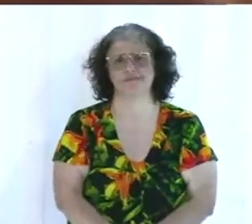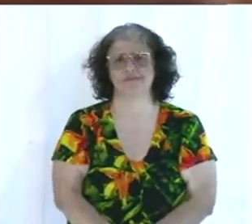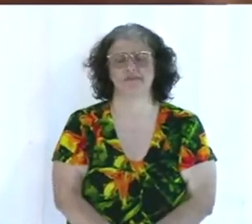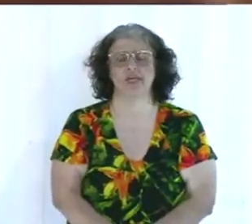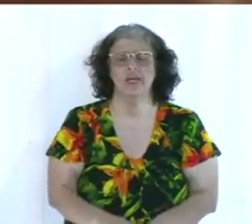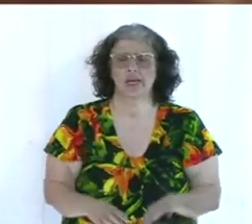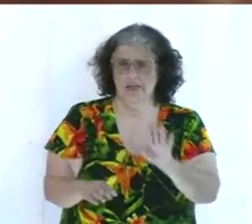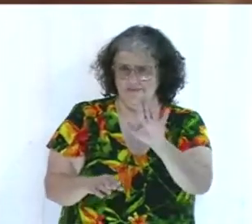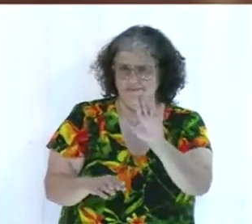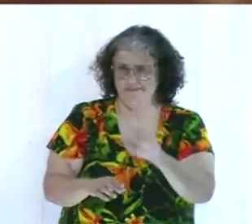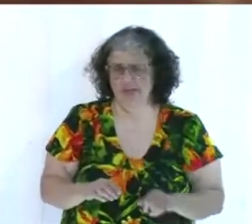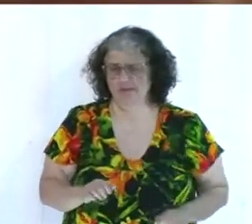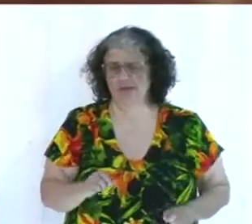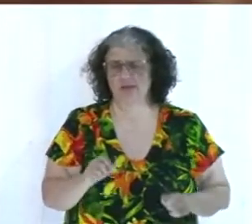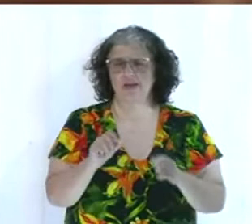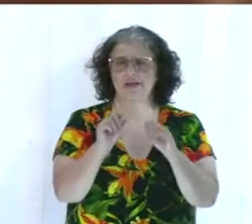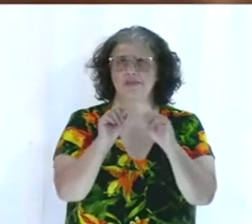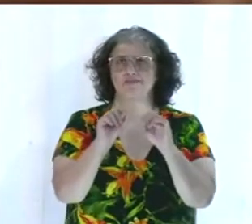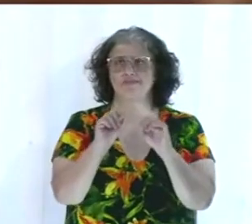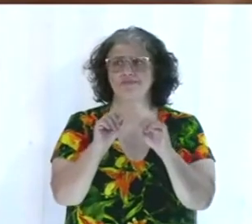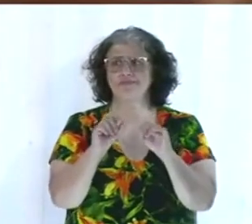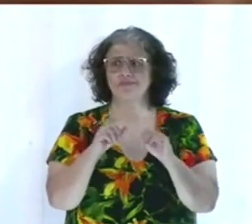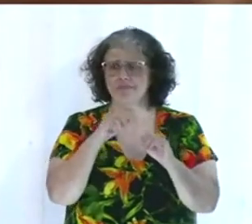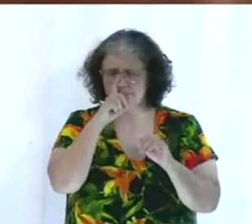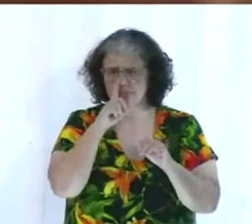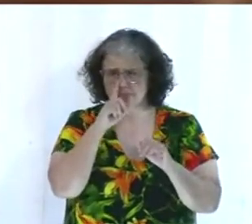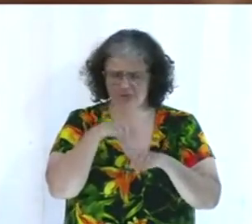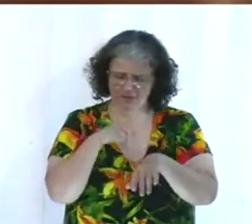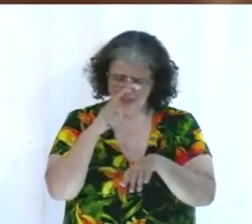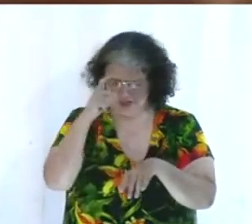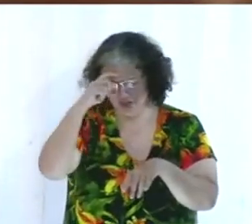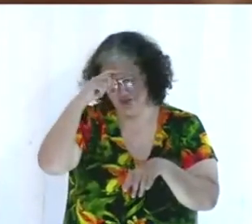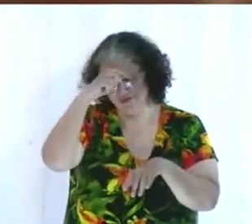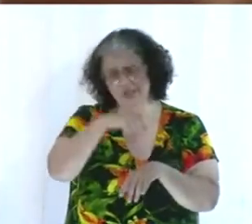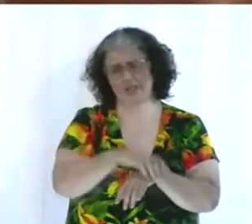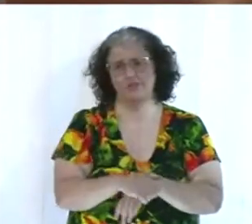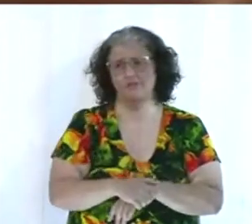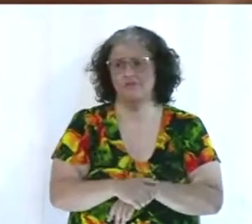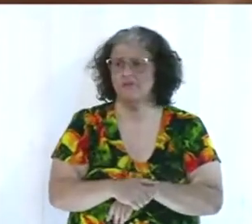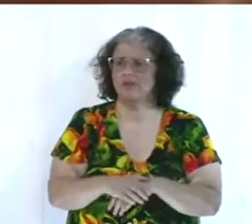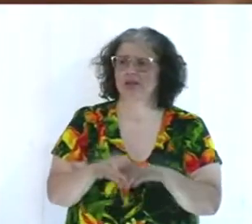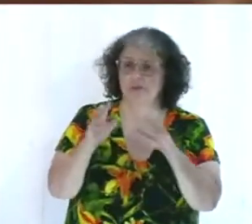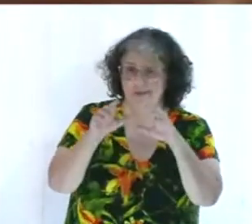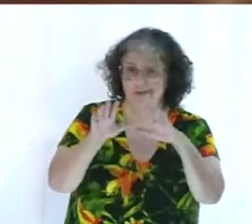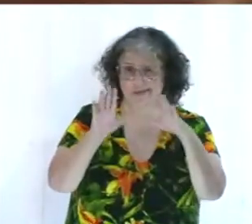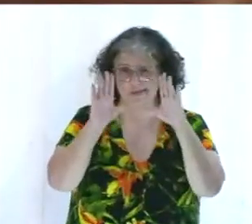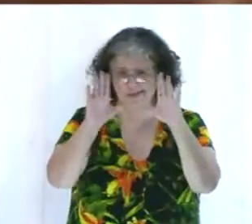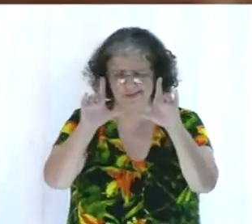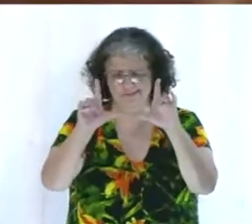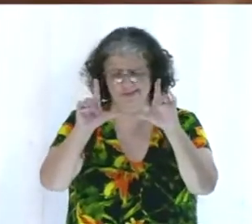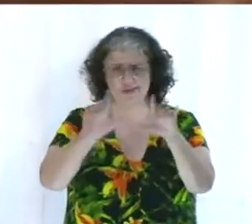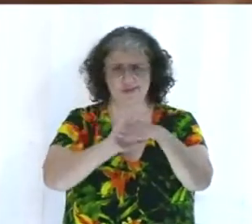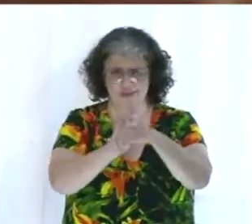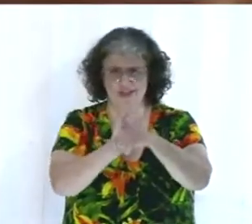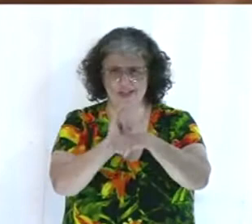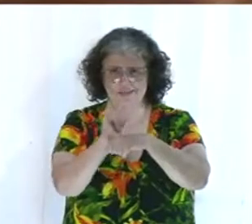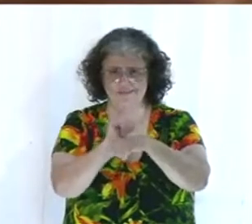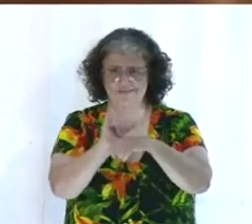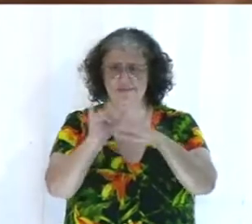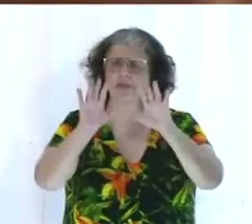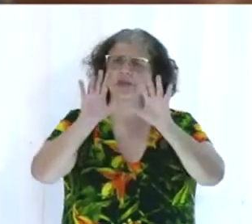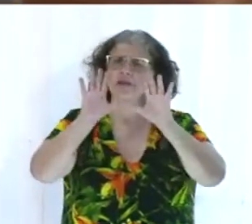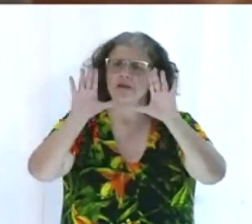fica difícil quando você diz assim: eu estou vendo o evangelho sendo pregado na televisão. Que evangelho? Eu